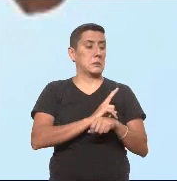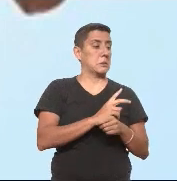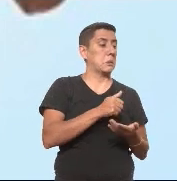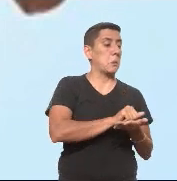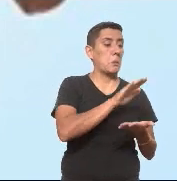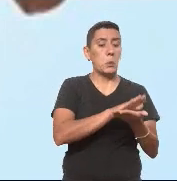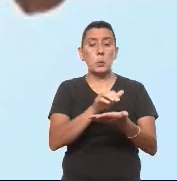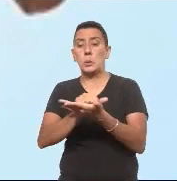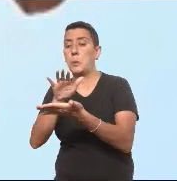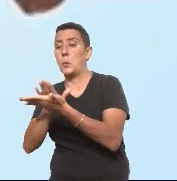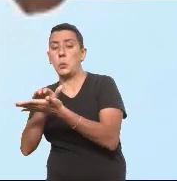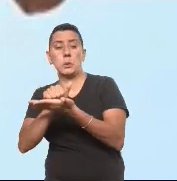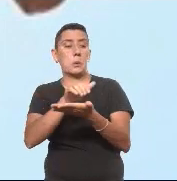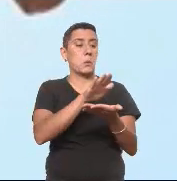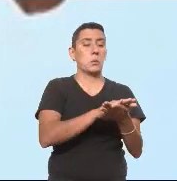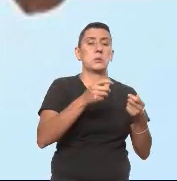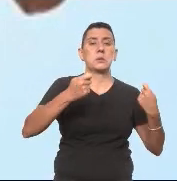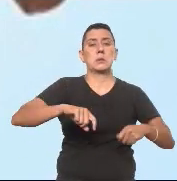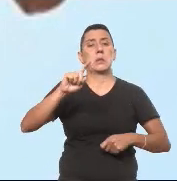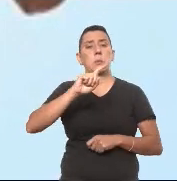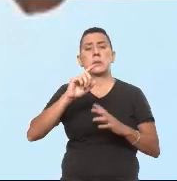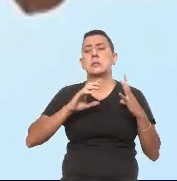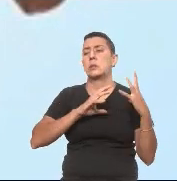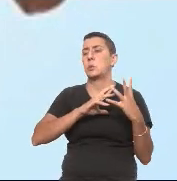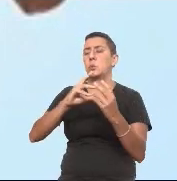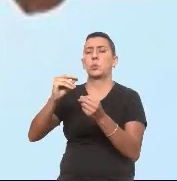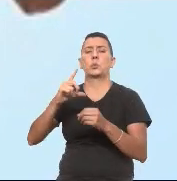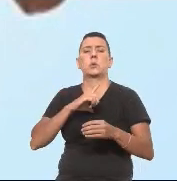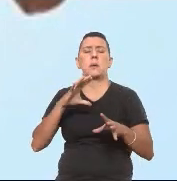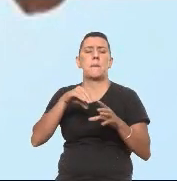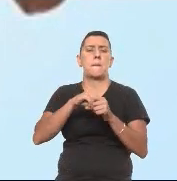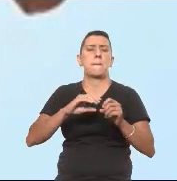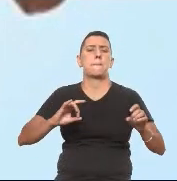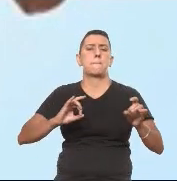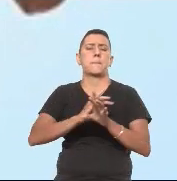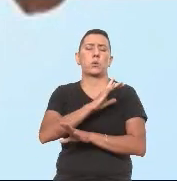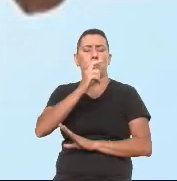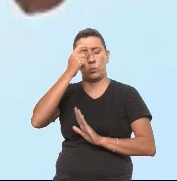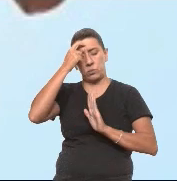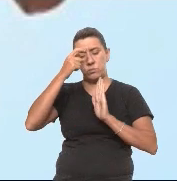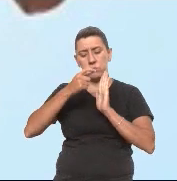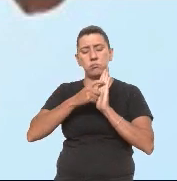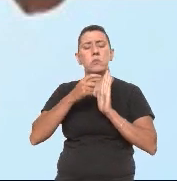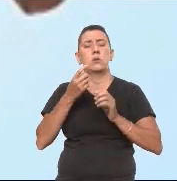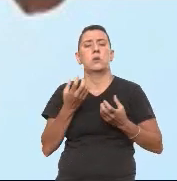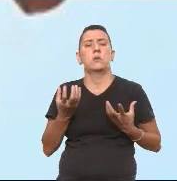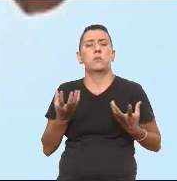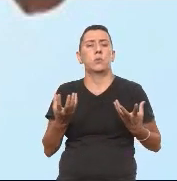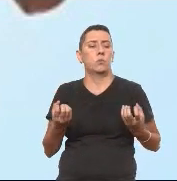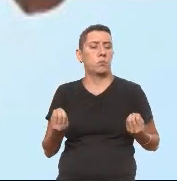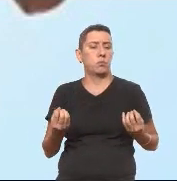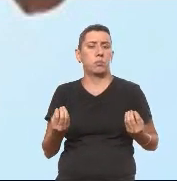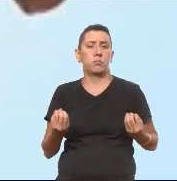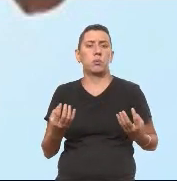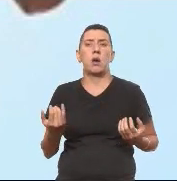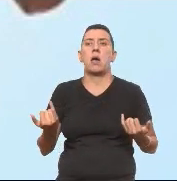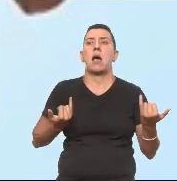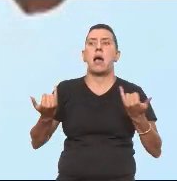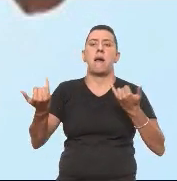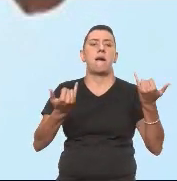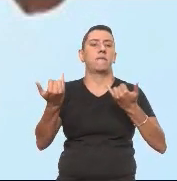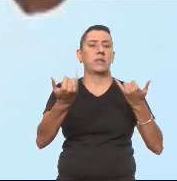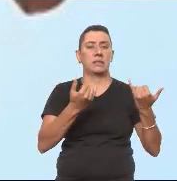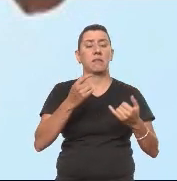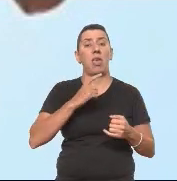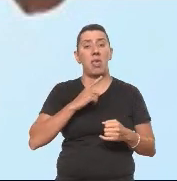pagou estacionamento não pagou seja tudo isso fica transparente de forma remota com baterias que duram até dez anos ou seja